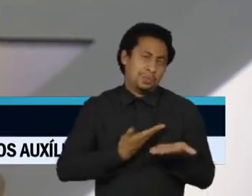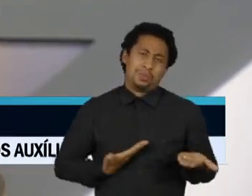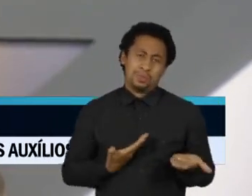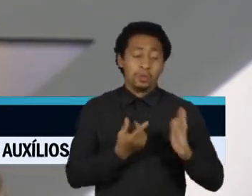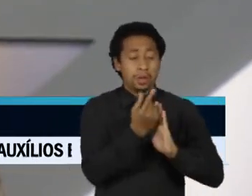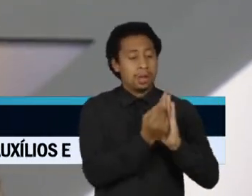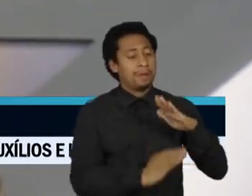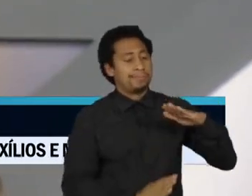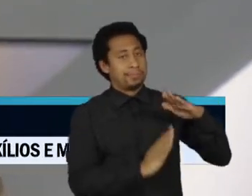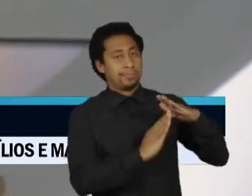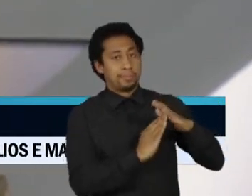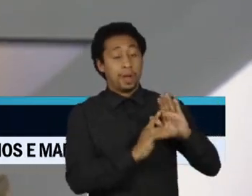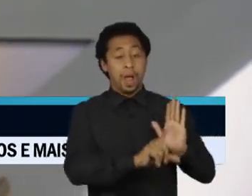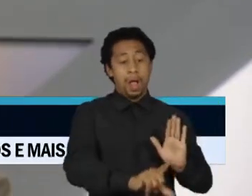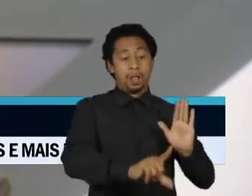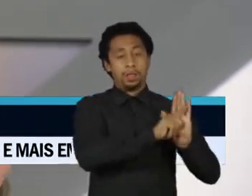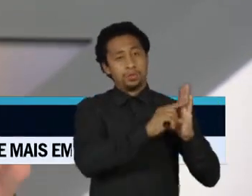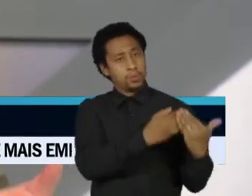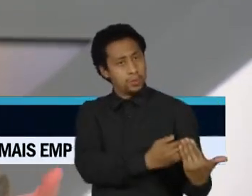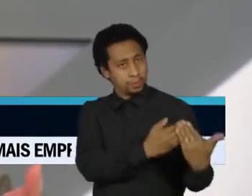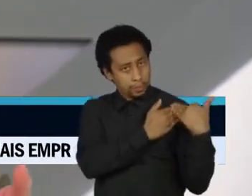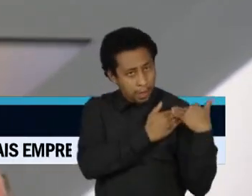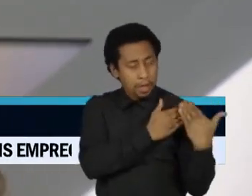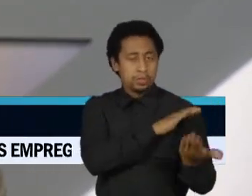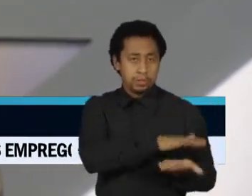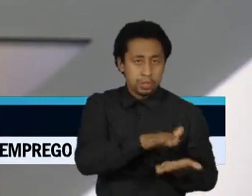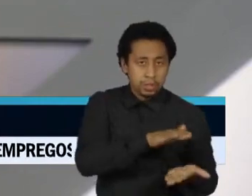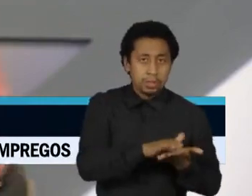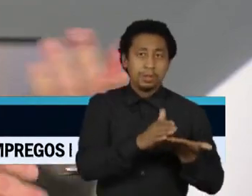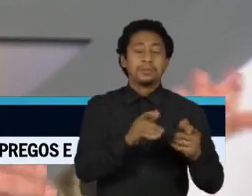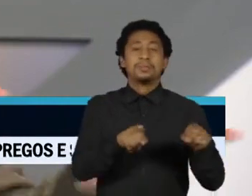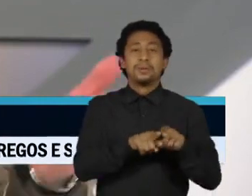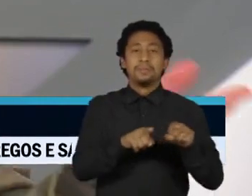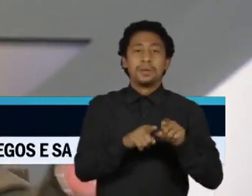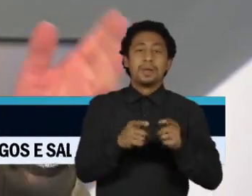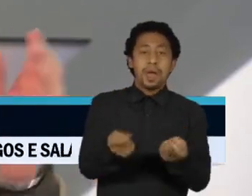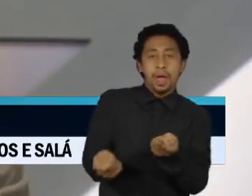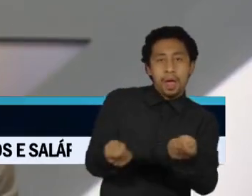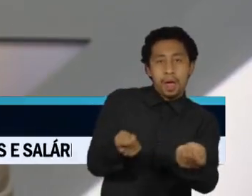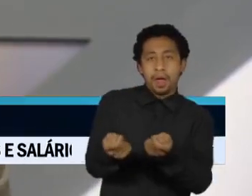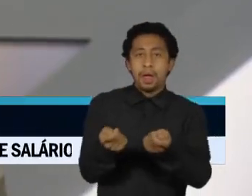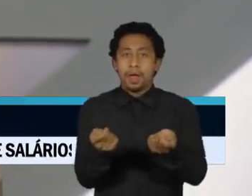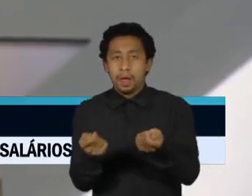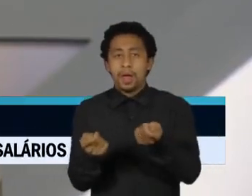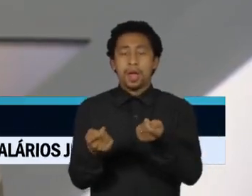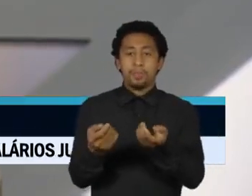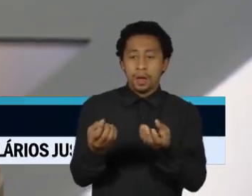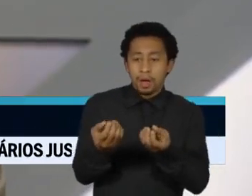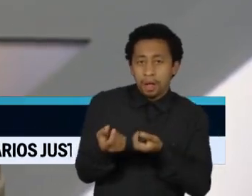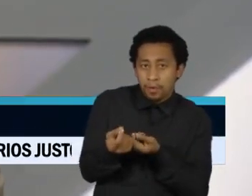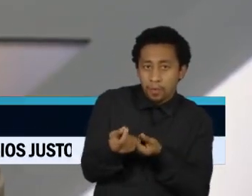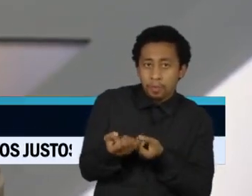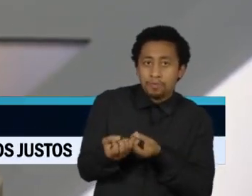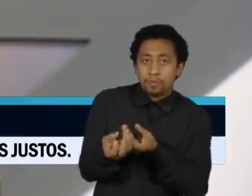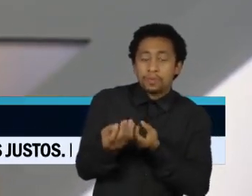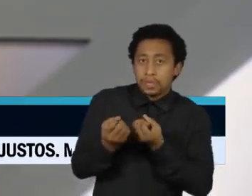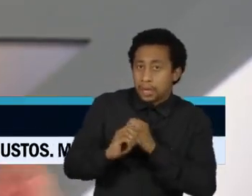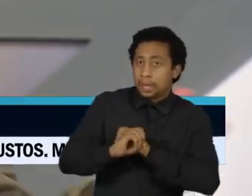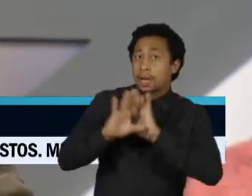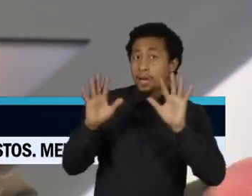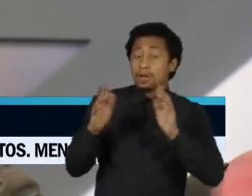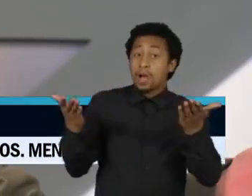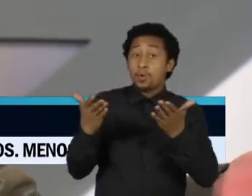lei de responsabilidade, a regra de ouro, agora vem, não, a gente vai fazer uma meta para a dívida